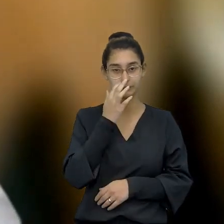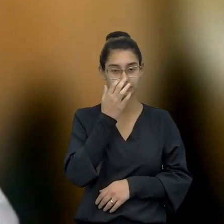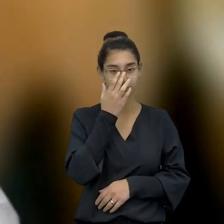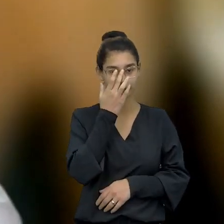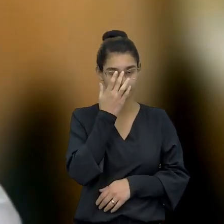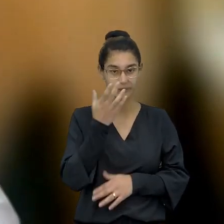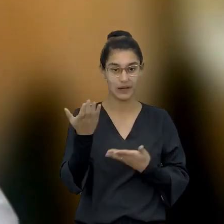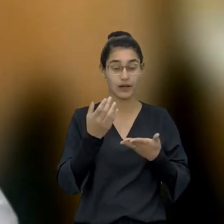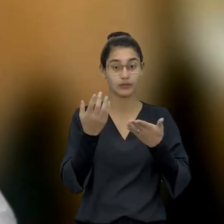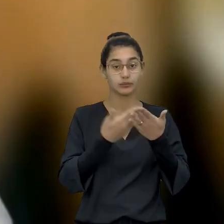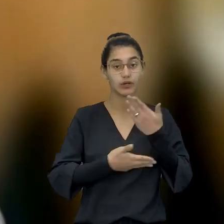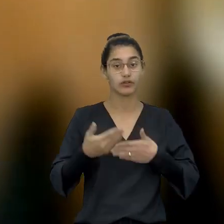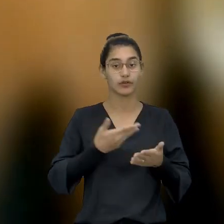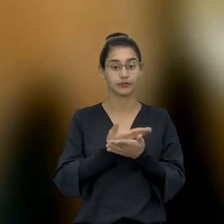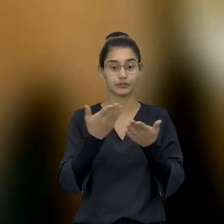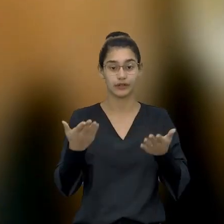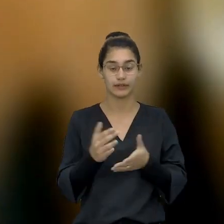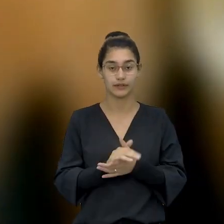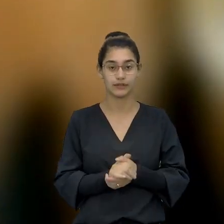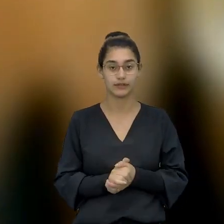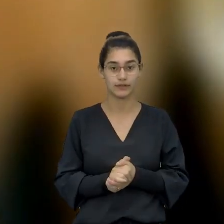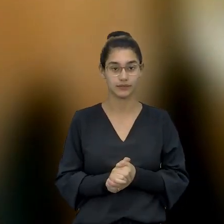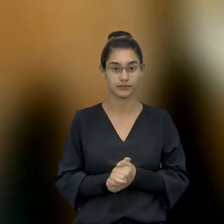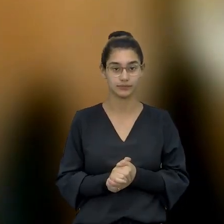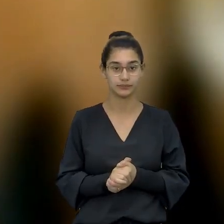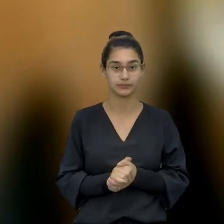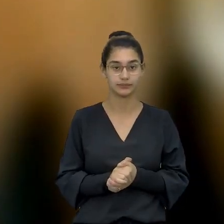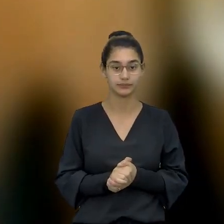Quero compartilhar então com vocês